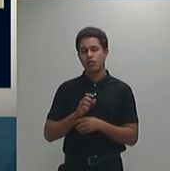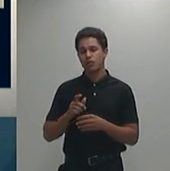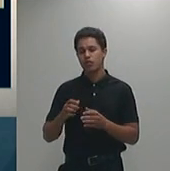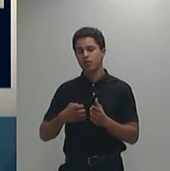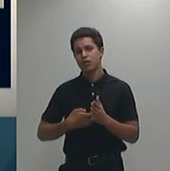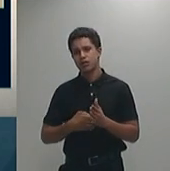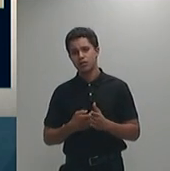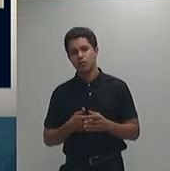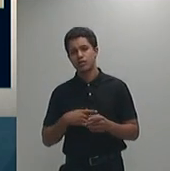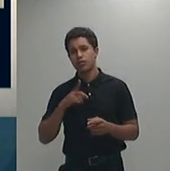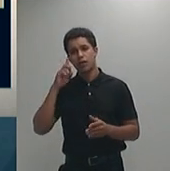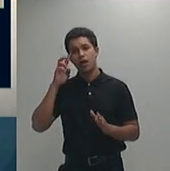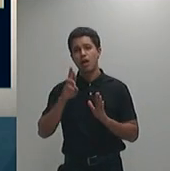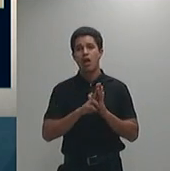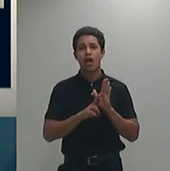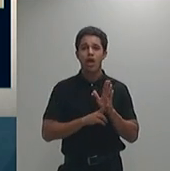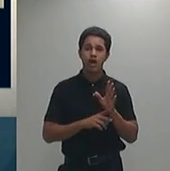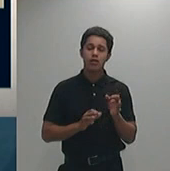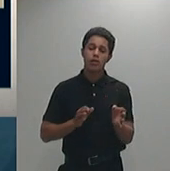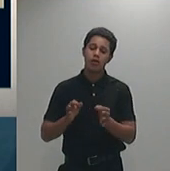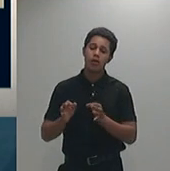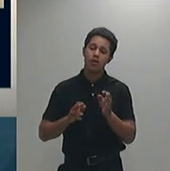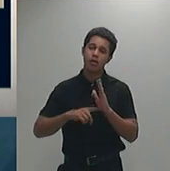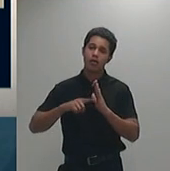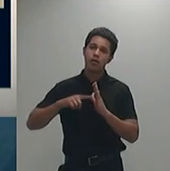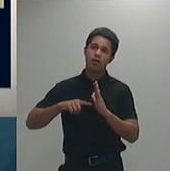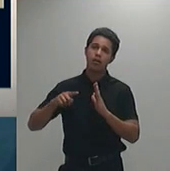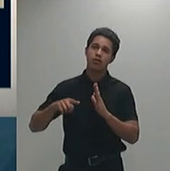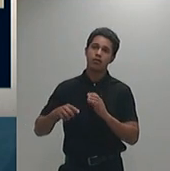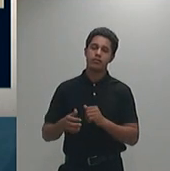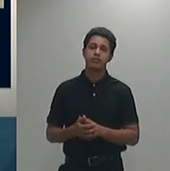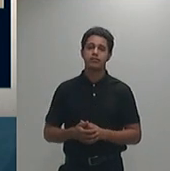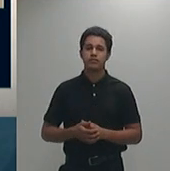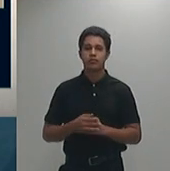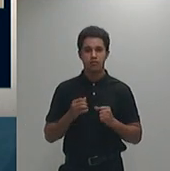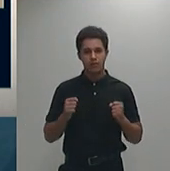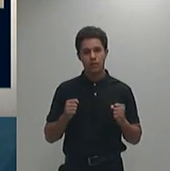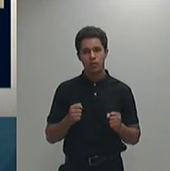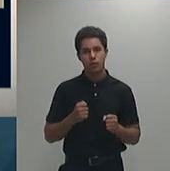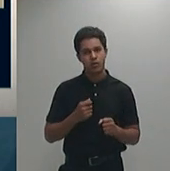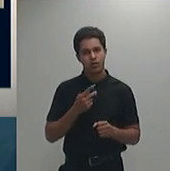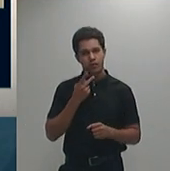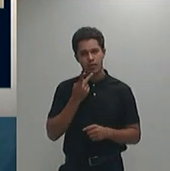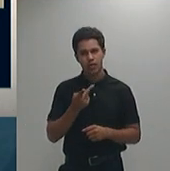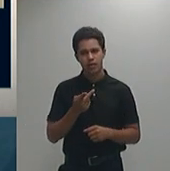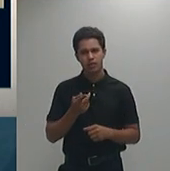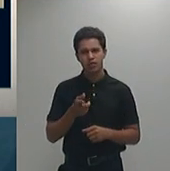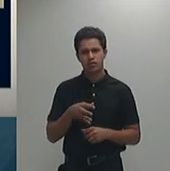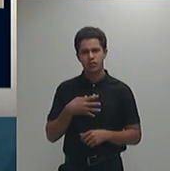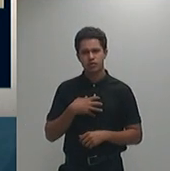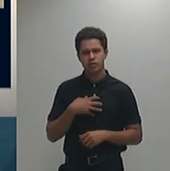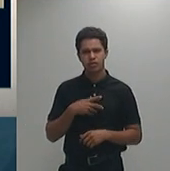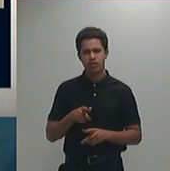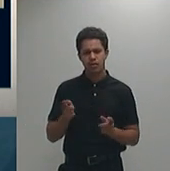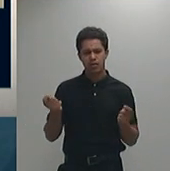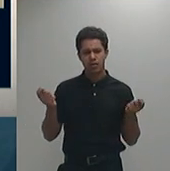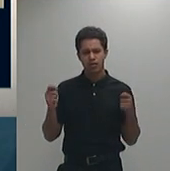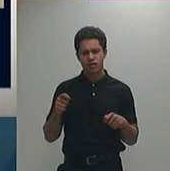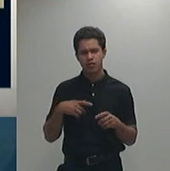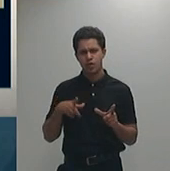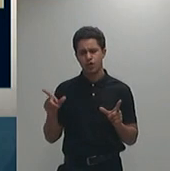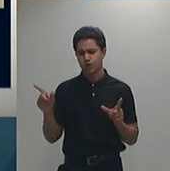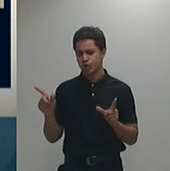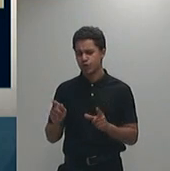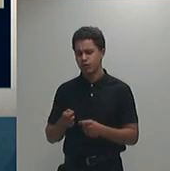aplicáveis ao funcionamento do Mercado de Capital em geral poder-se-ia supor de modo a soldado que a competência para dirimir o conflito de